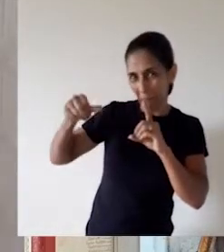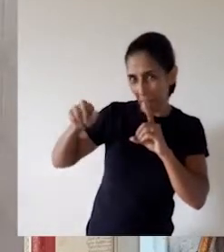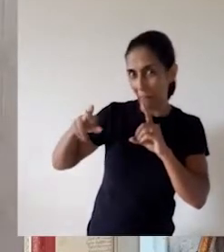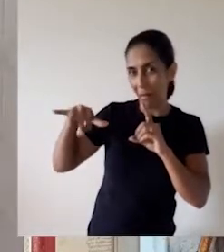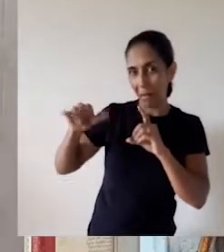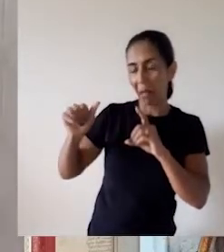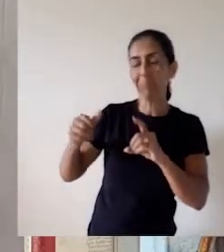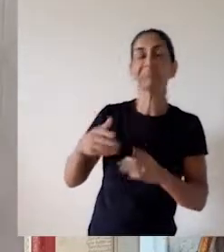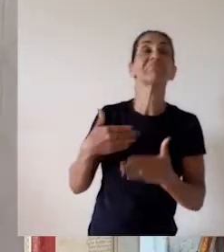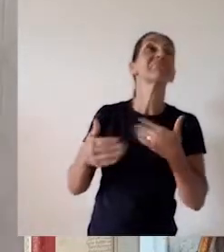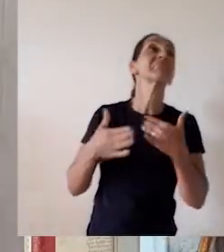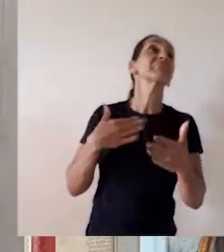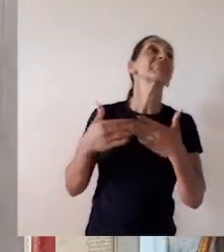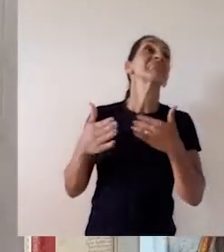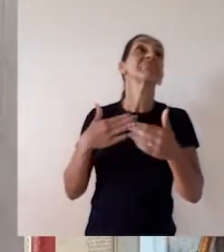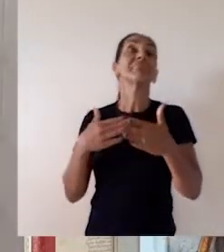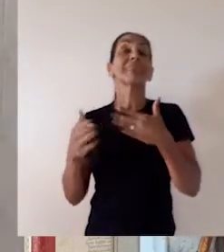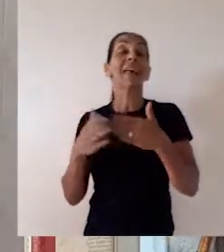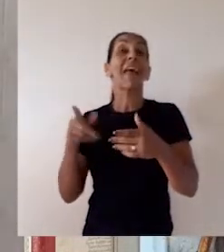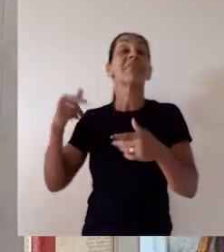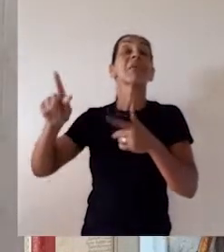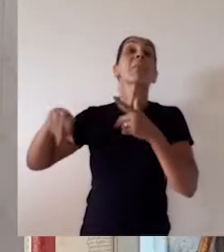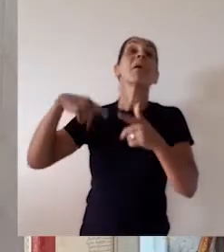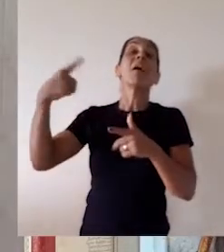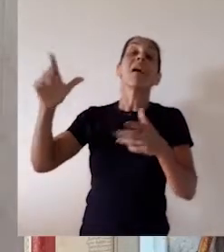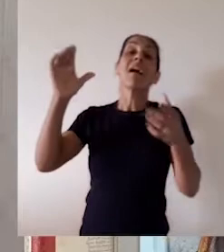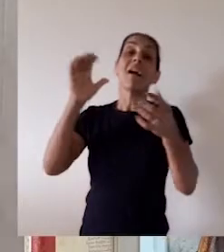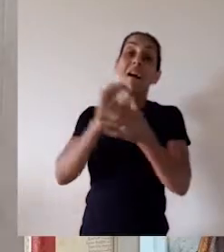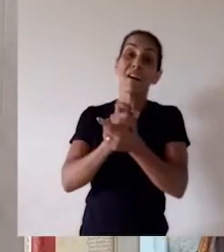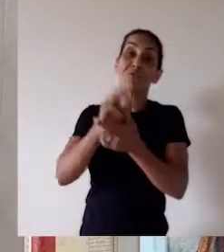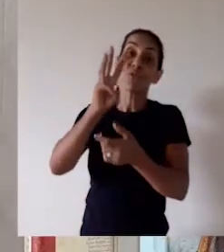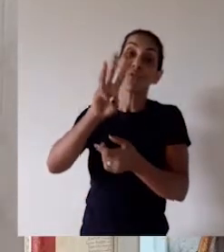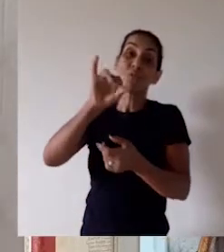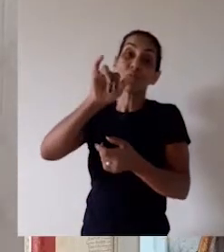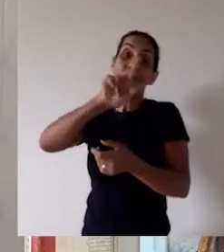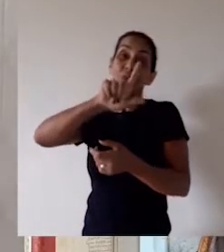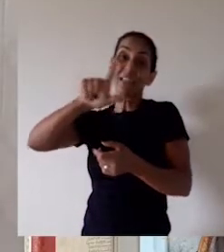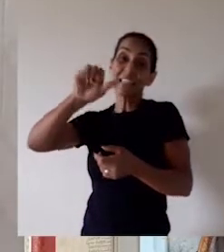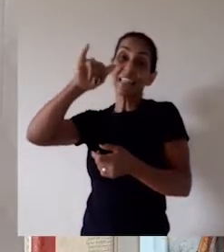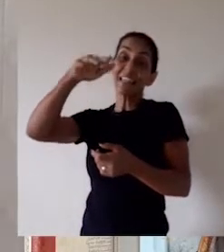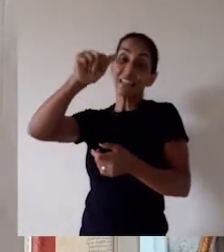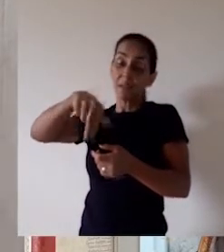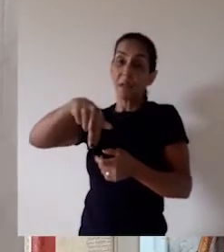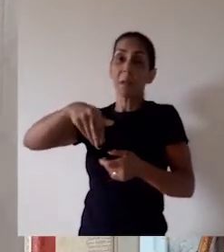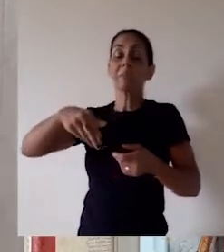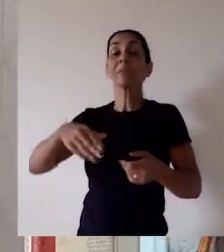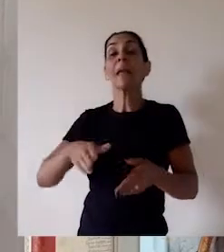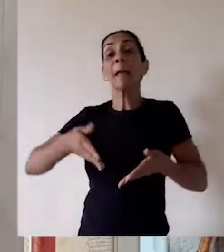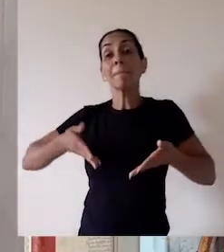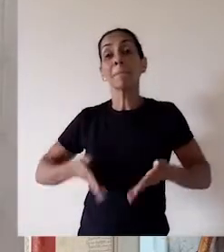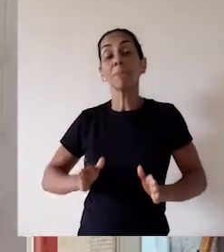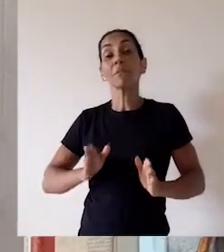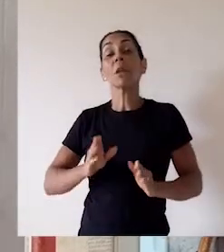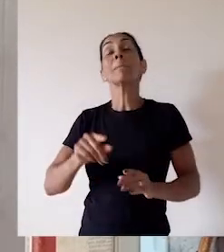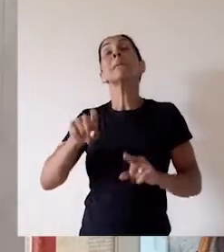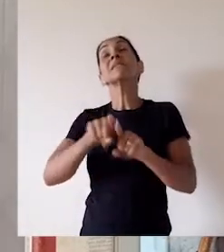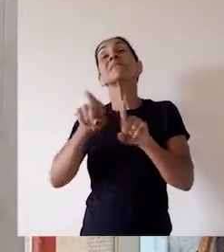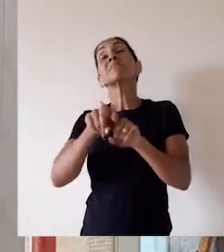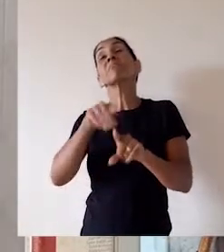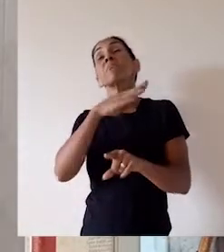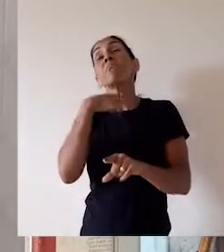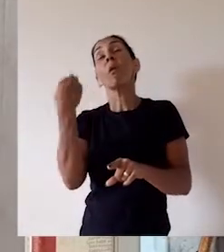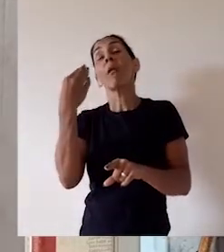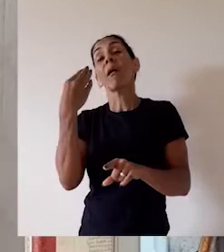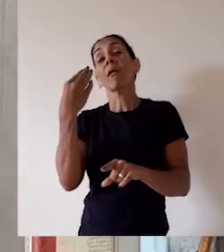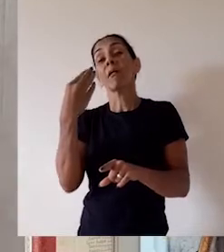queria mesmo era causar. Por fim, ela se casou com William Godwin, que também era escritor, e morreu aos 38 anos de idade após